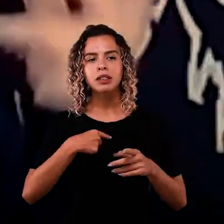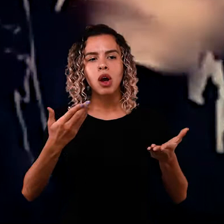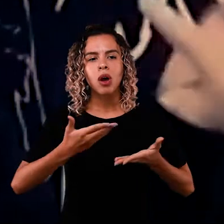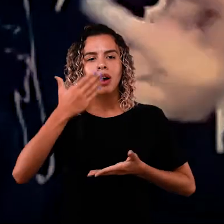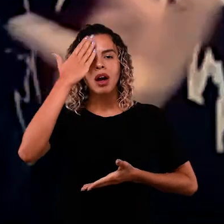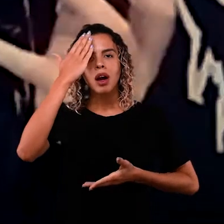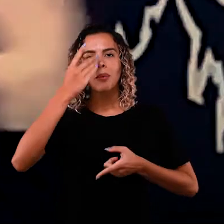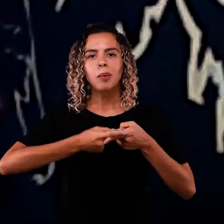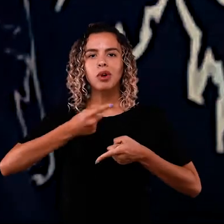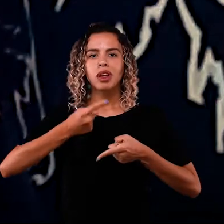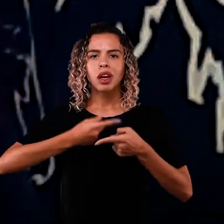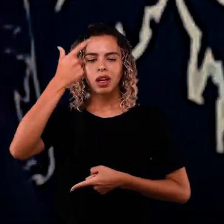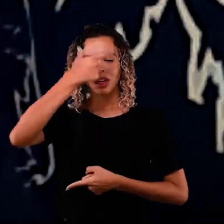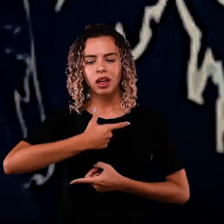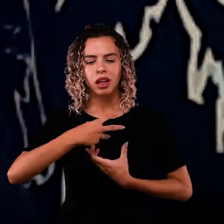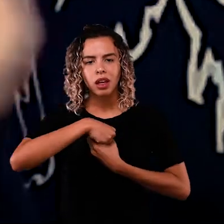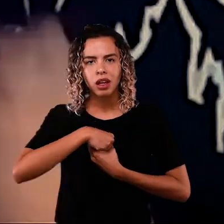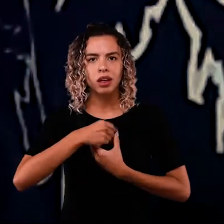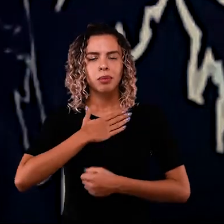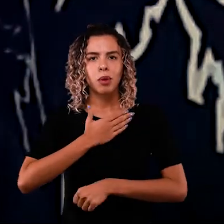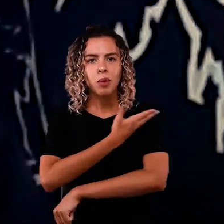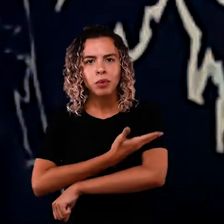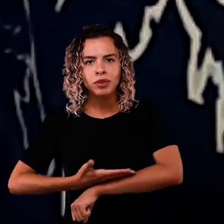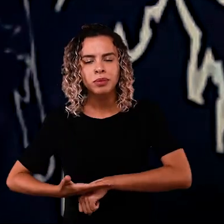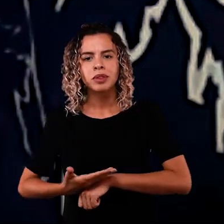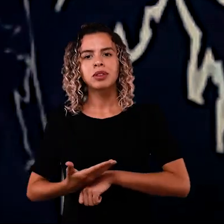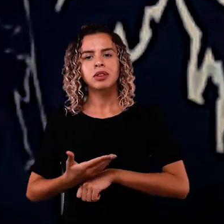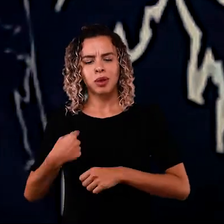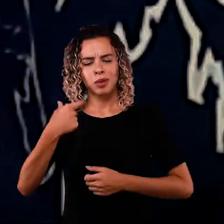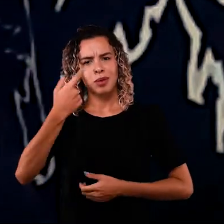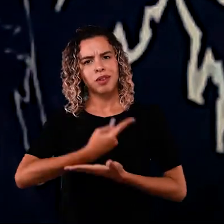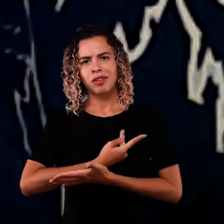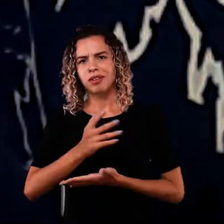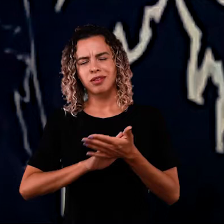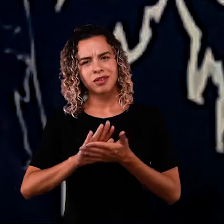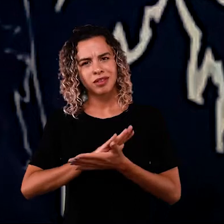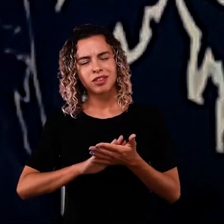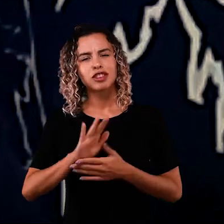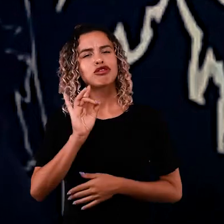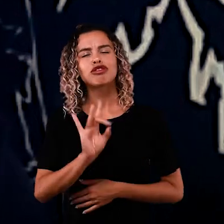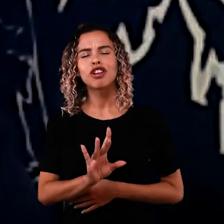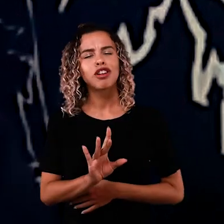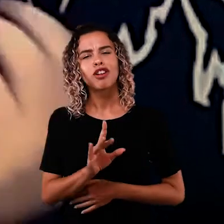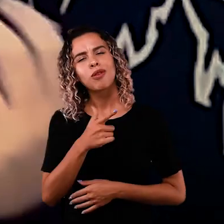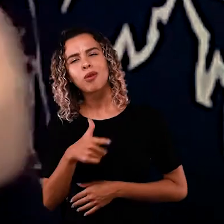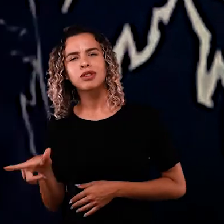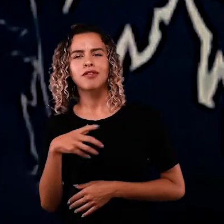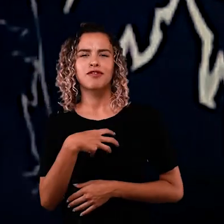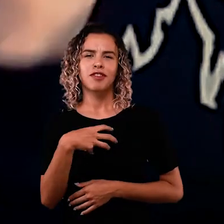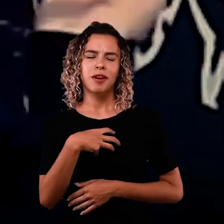compreender o porquê que você tem essas reações, o porquê dos seus comportamentos, e saber que não há nada de errado com você, que é só uma